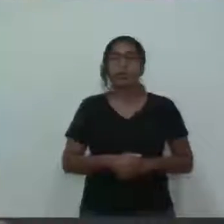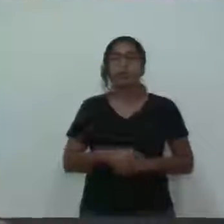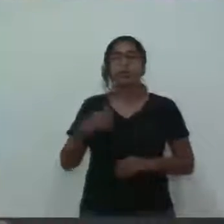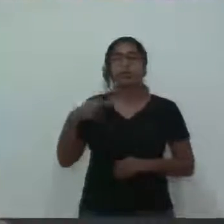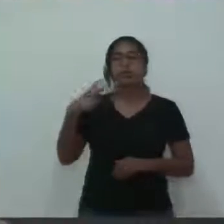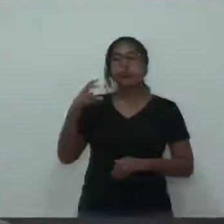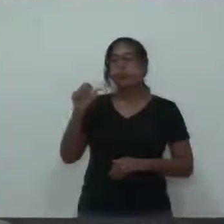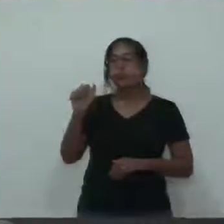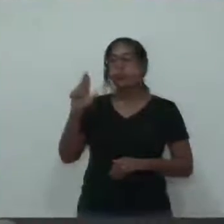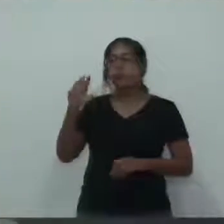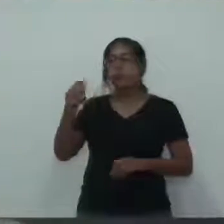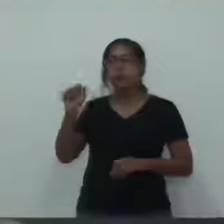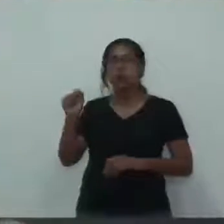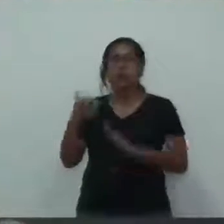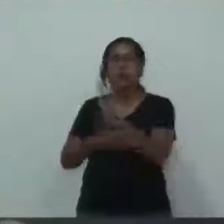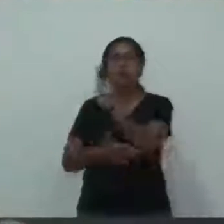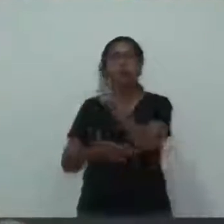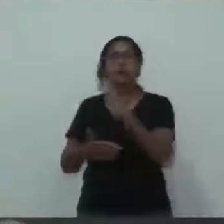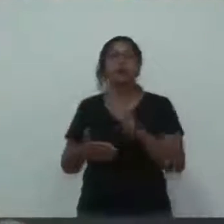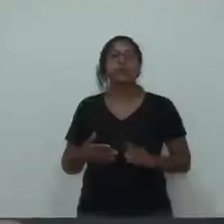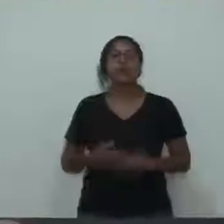Vereador Carlos Florentino, aprovo.